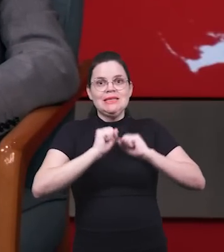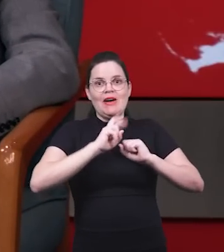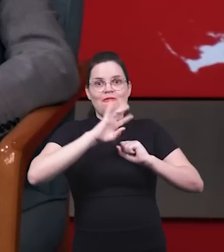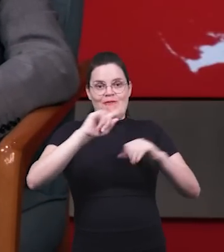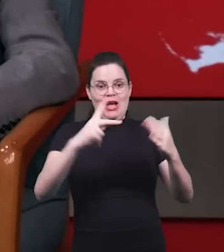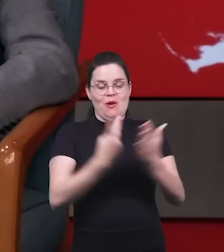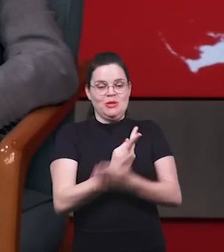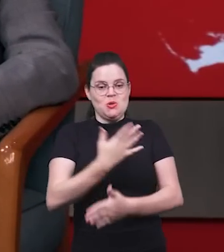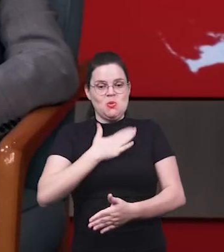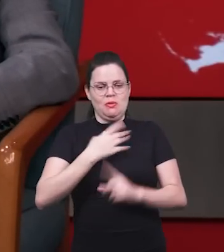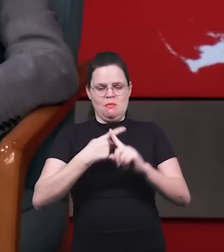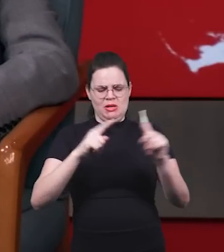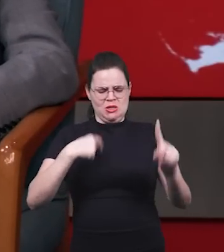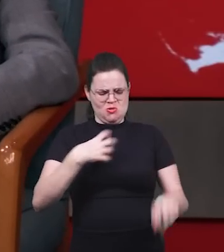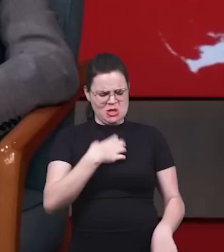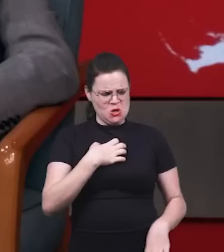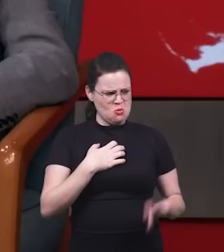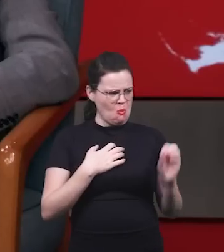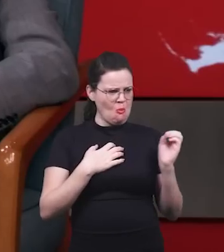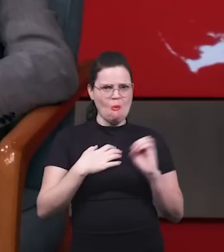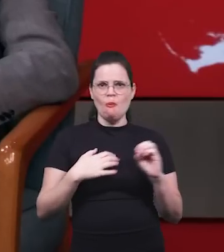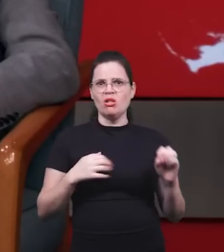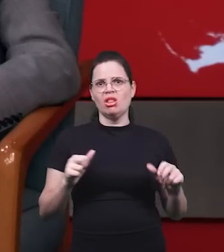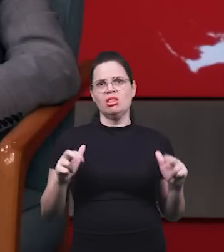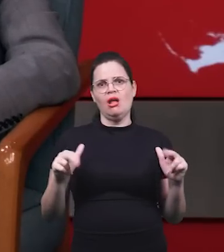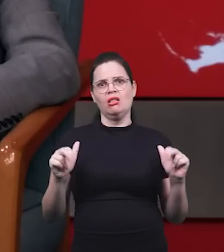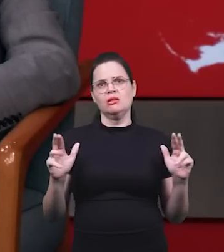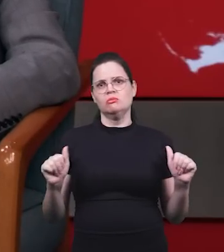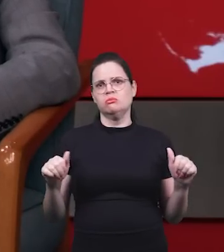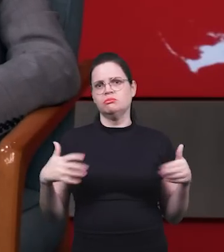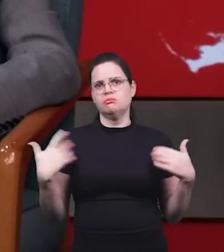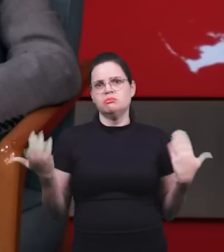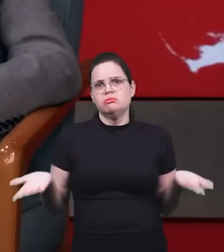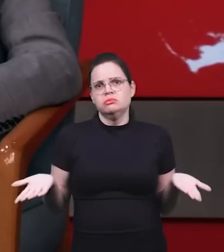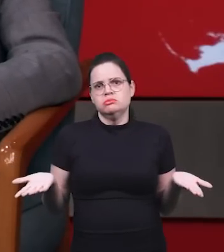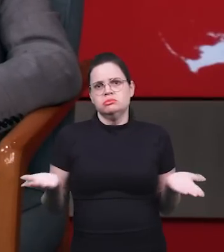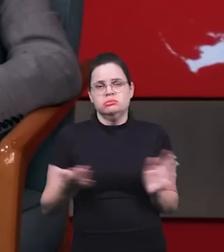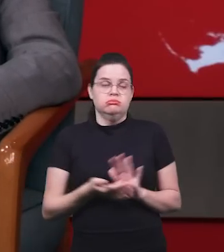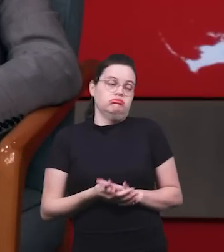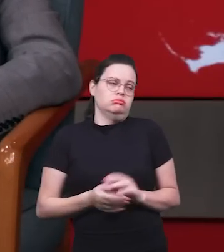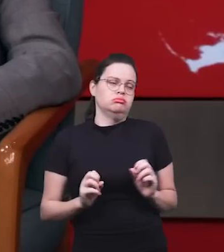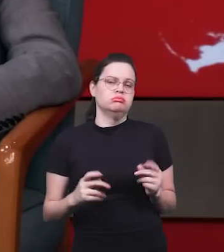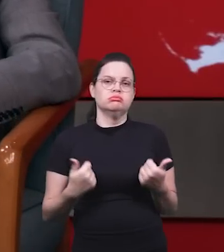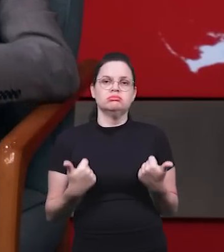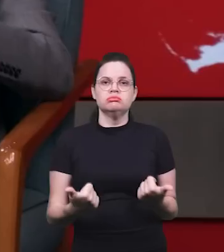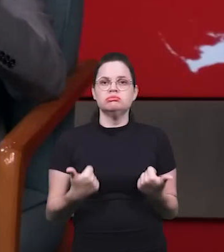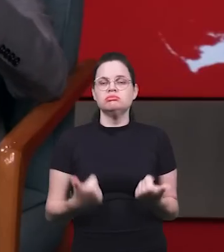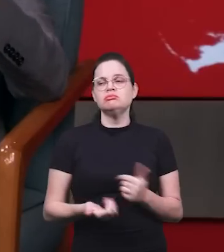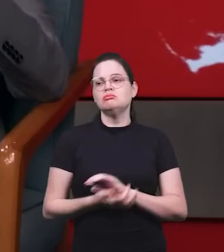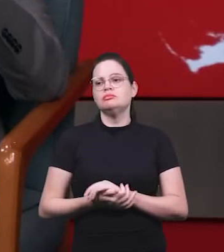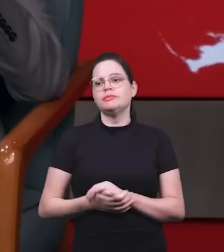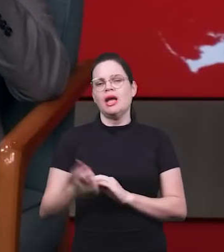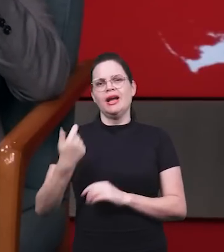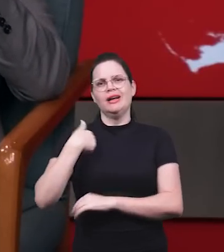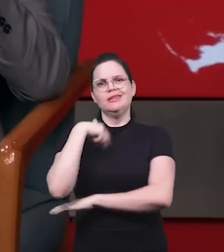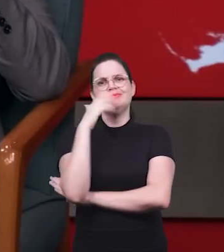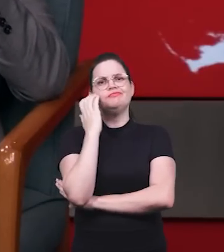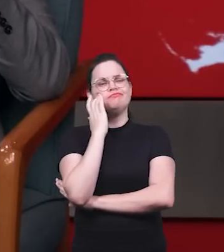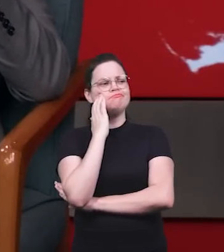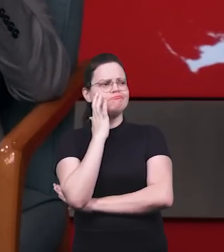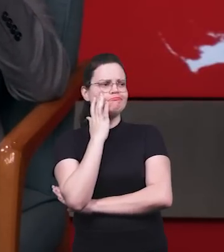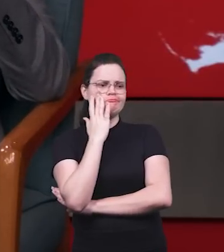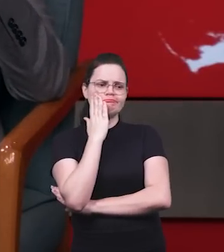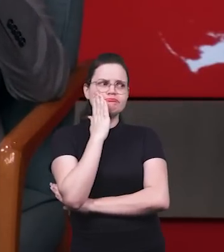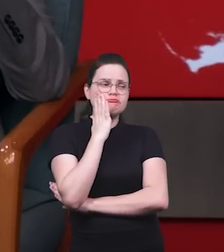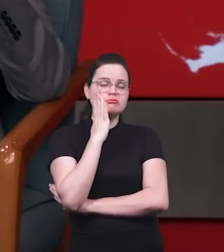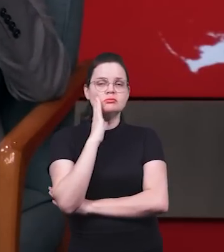que isso ia acontecer comigo, e não aconteceu absolutamente nada. Porém, eu